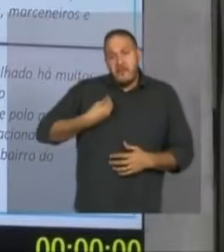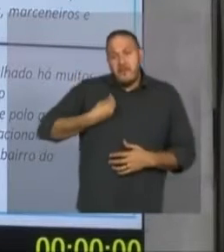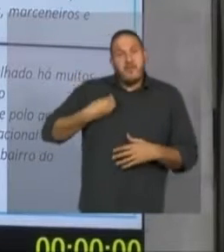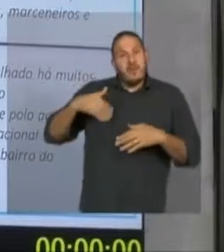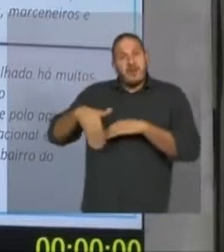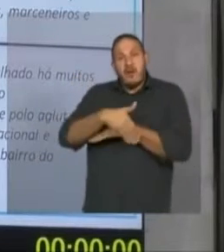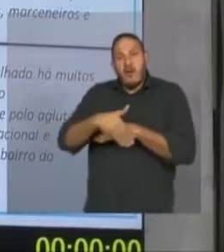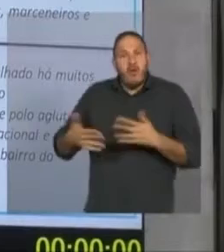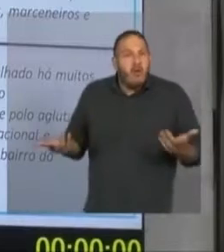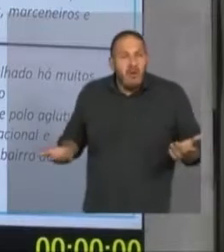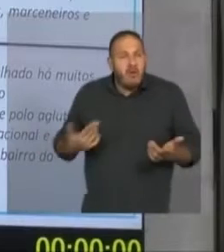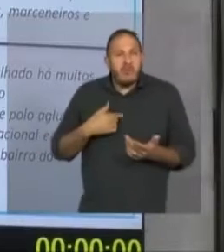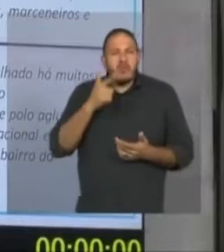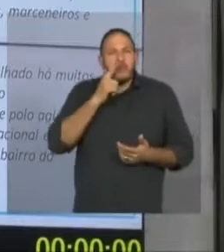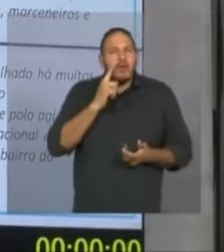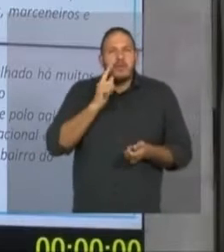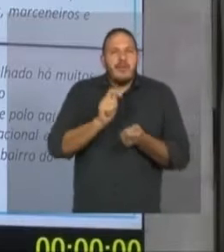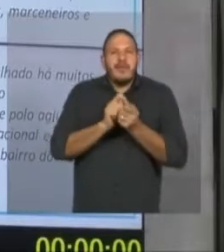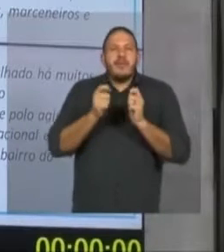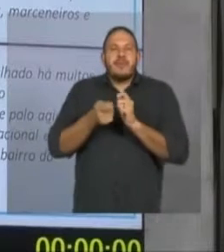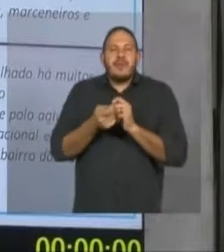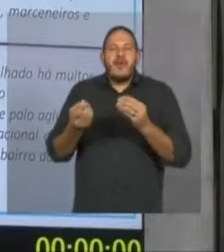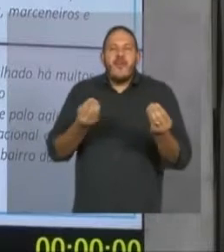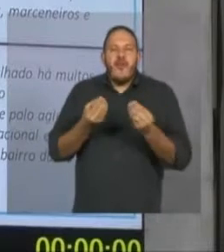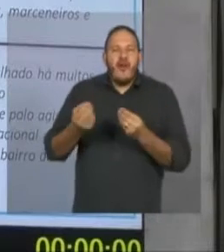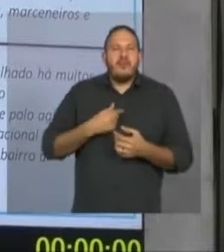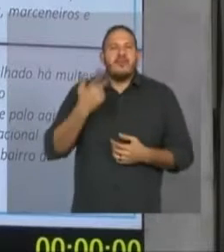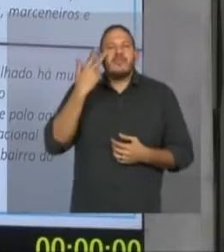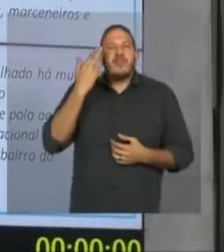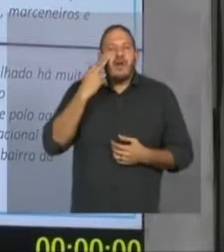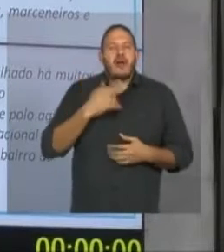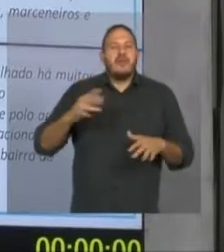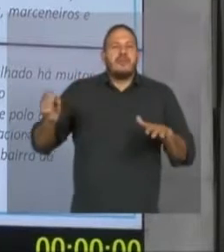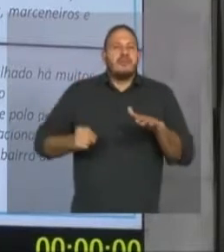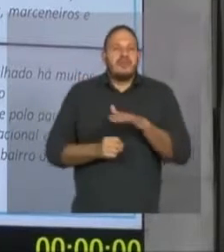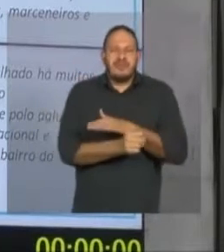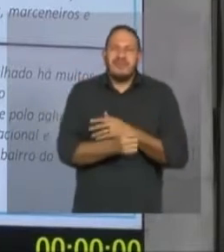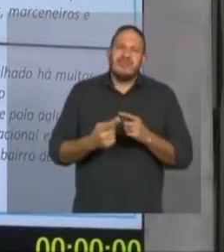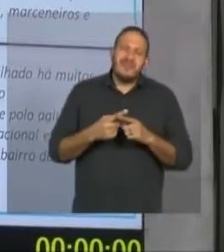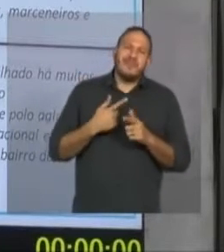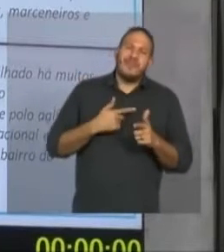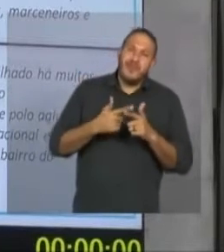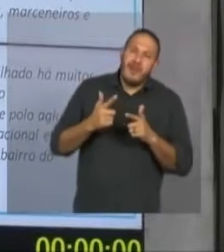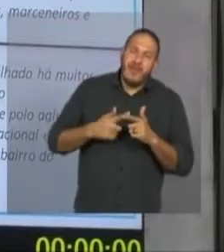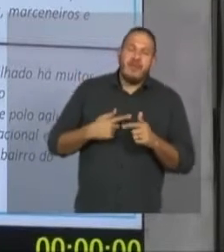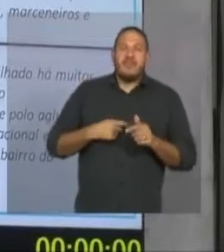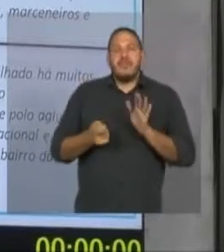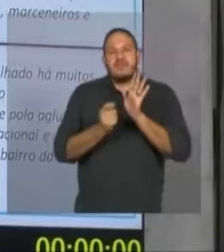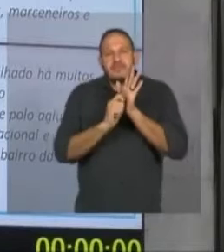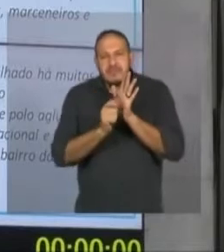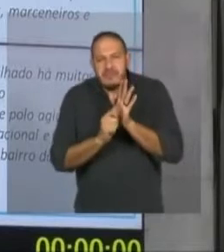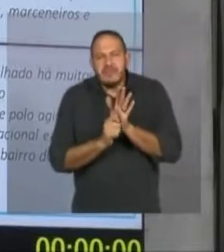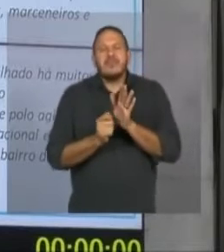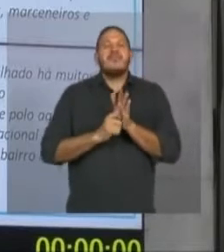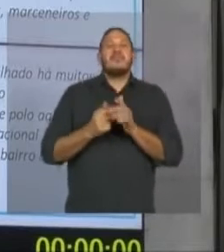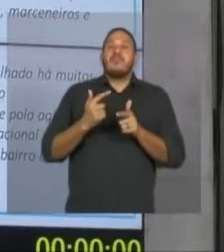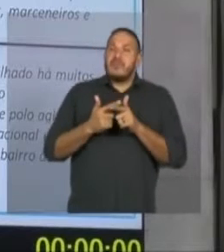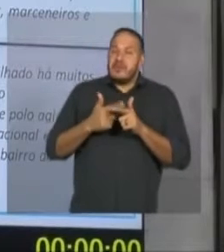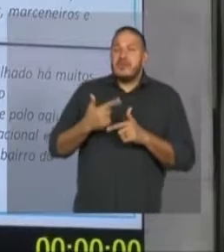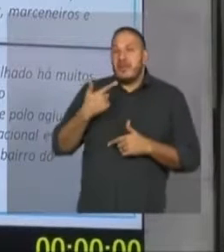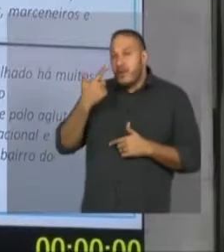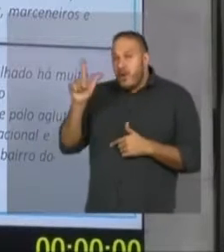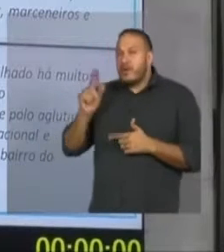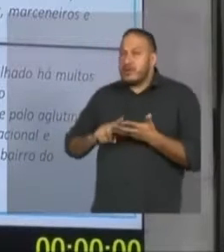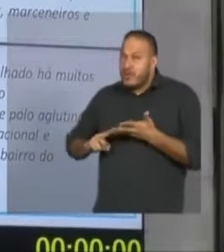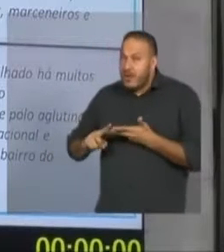de maneira alguma se adaptam aos modos convencionais de acolhimento, porque tem problemas com o uso de drogas, porque tem outras questões